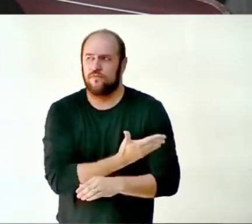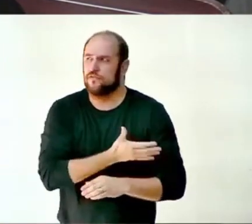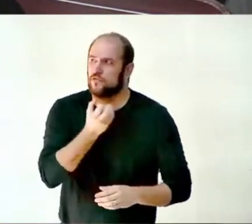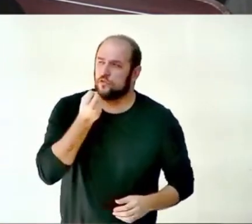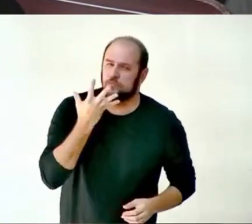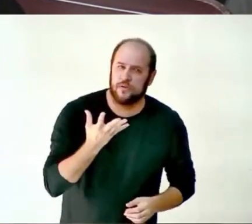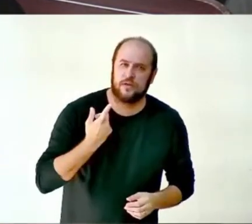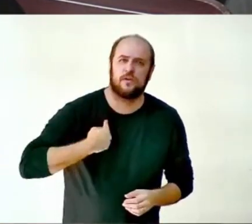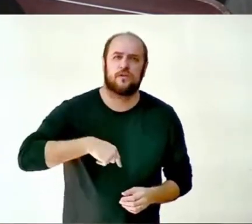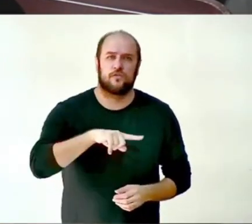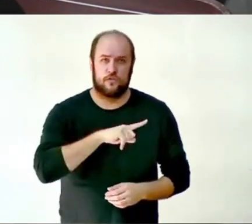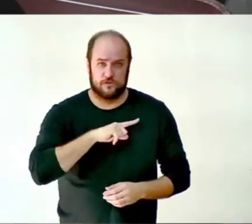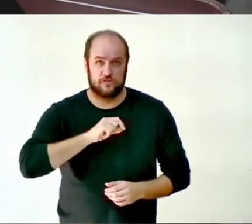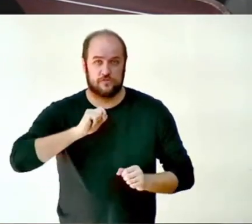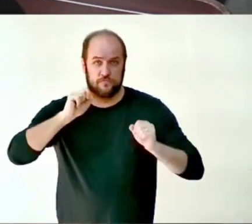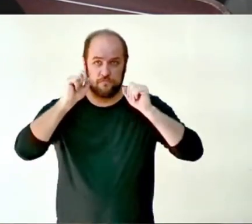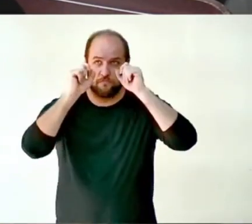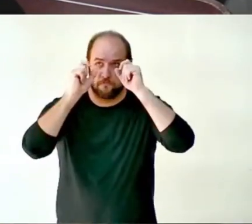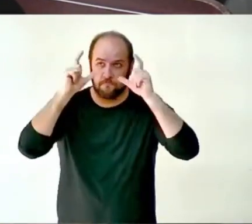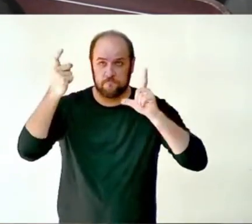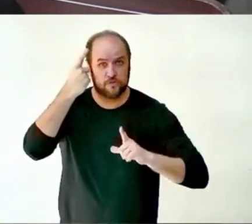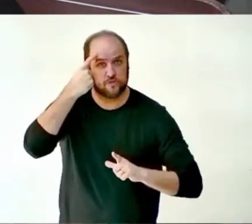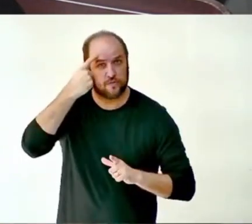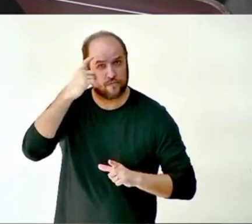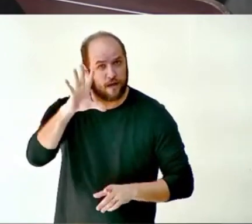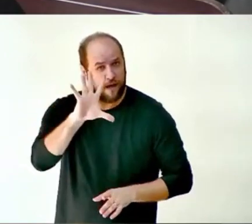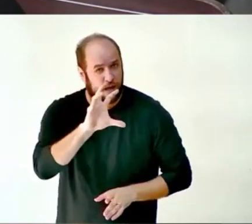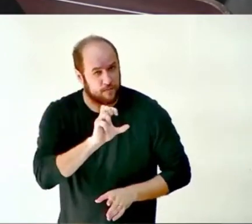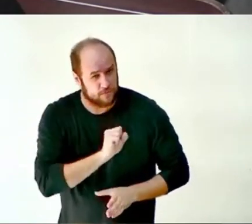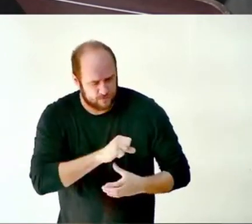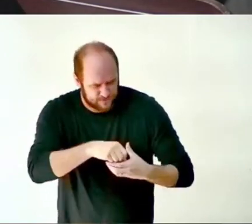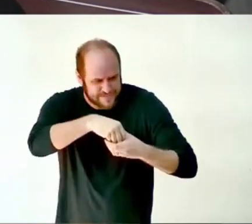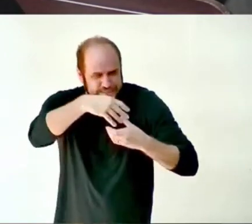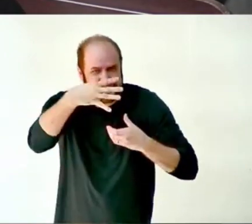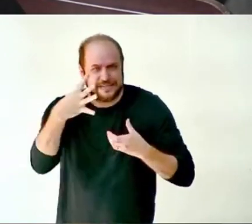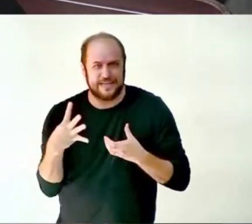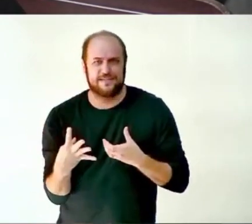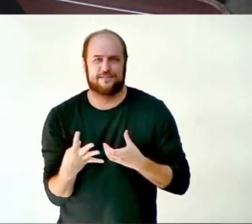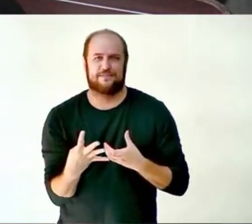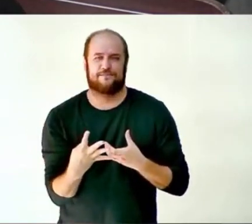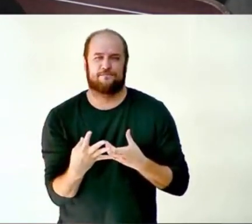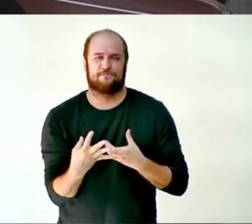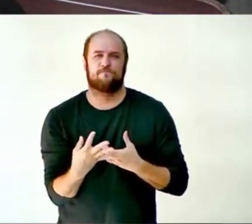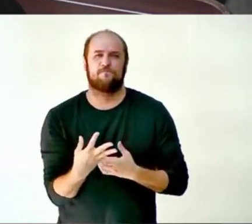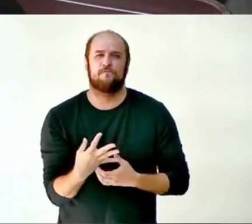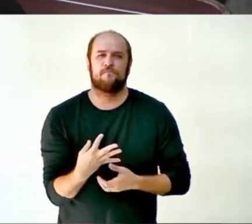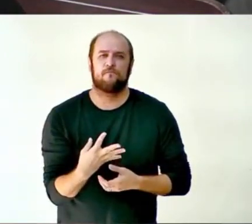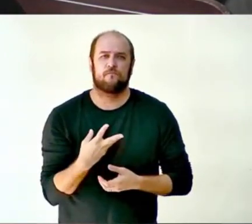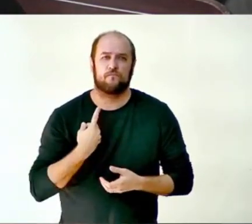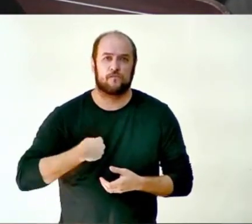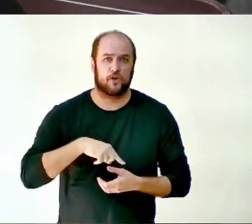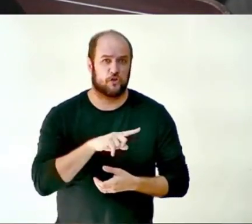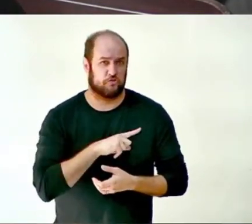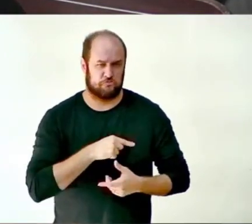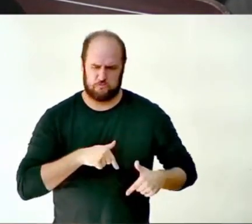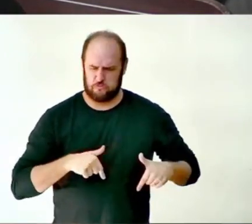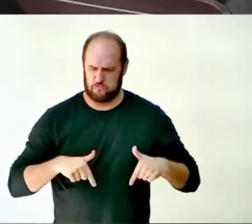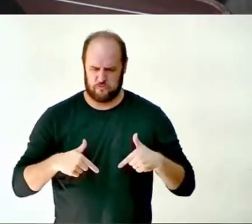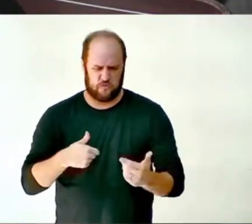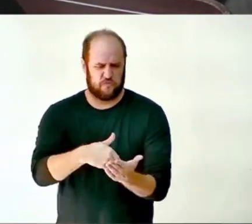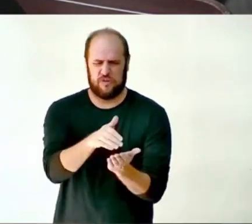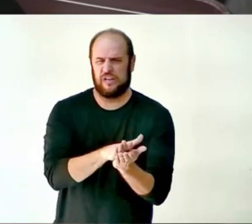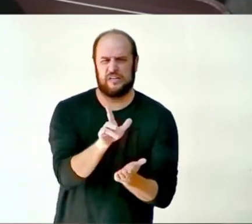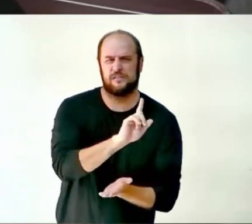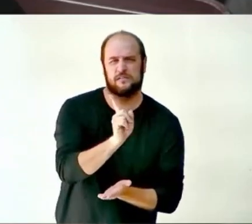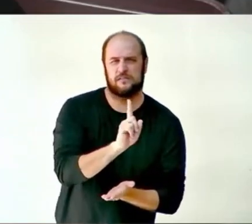somos sóbrios e amorosos. Isso é a essência do cristianismo. Nós não lutamos com vinganças e não